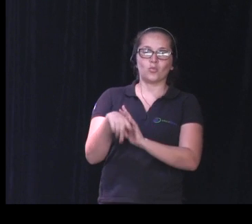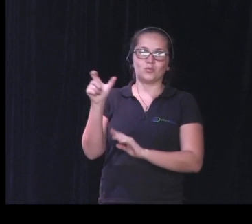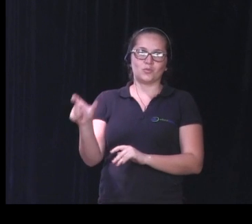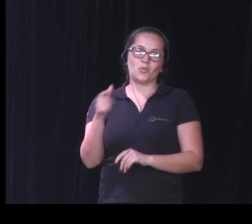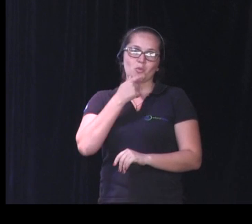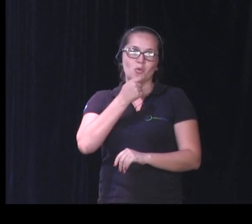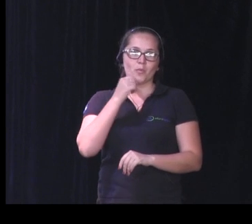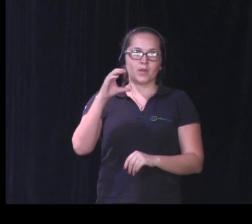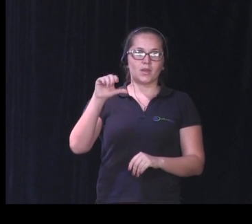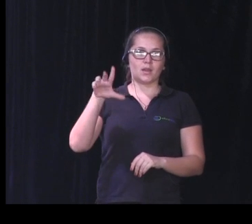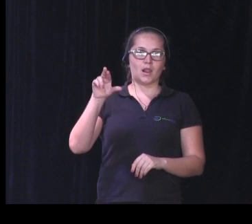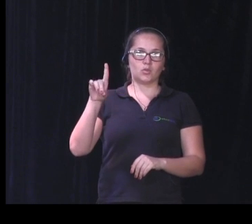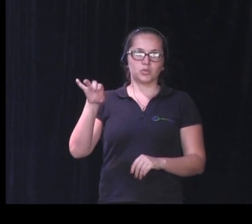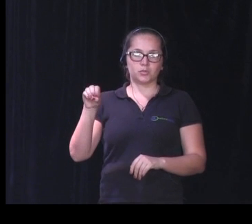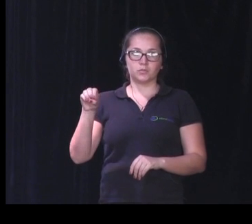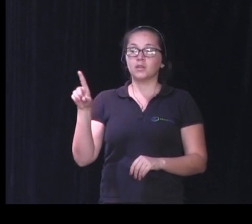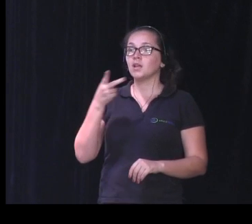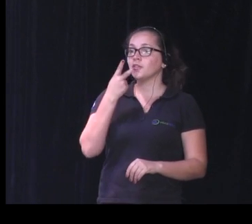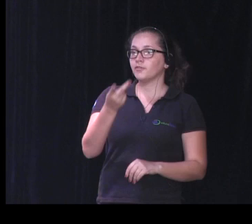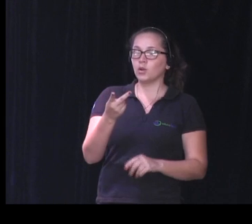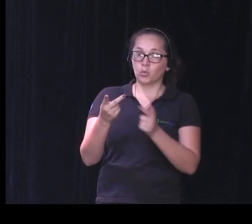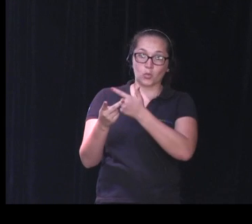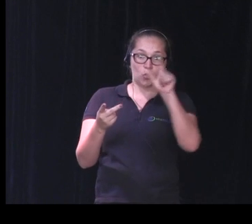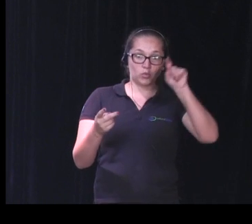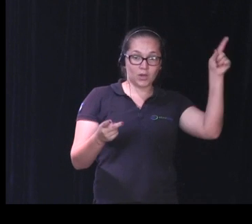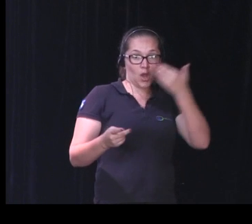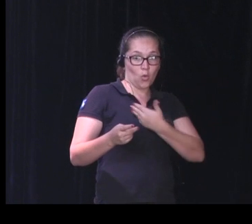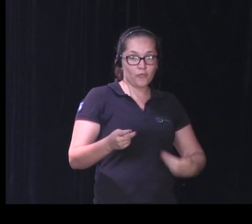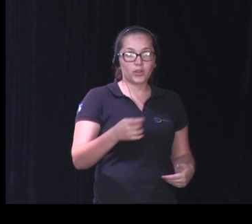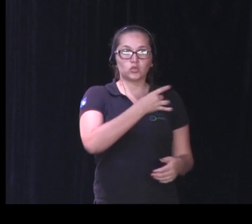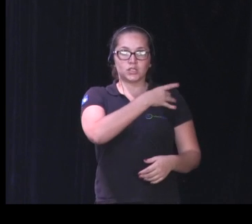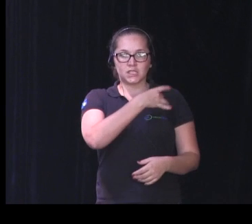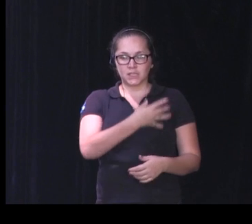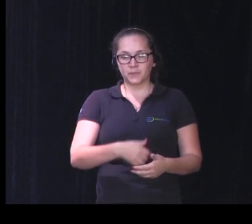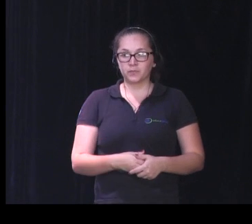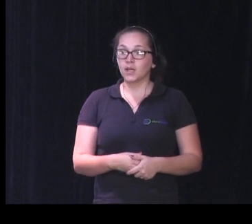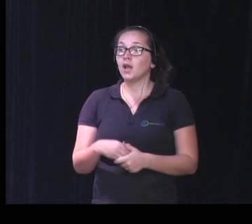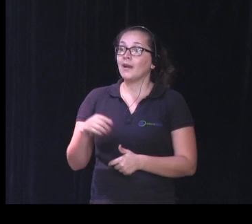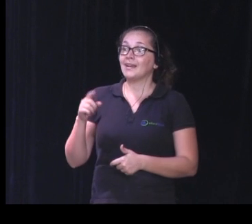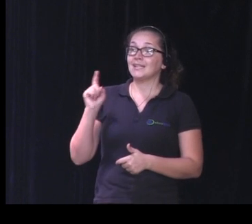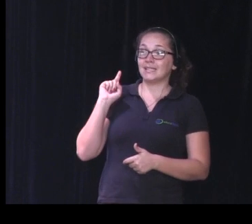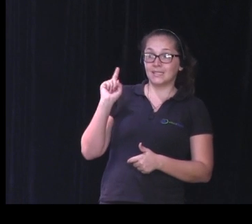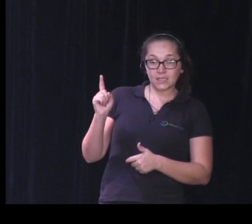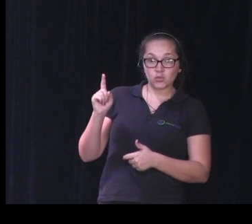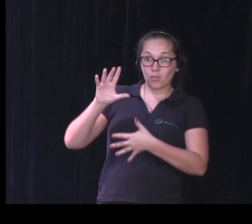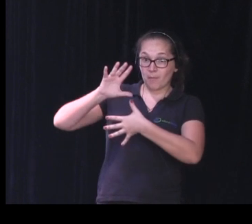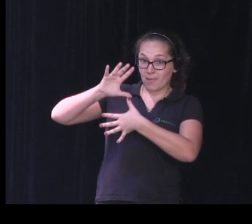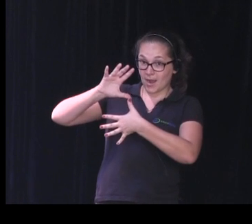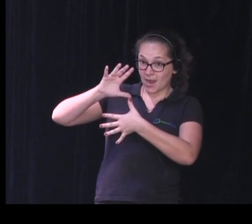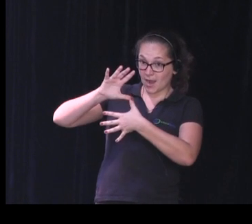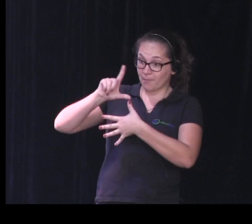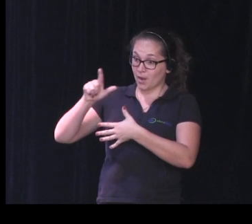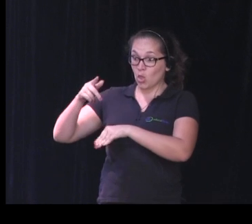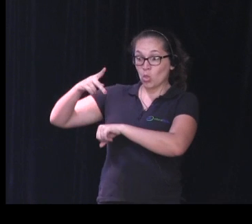está sendo feito por Cláudio Gair. E ele diz para o governo do Chile: